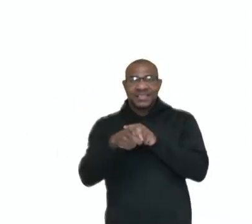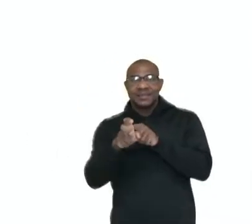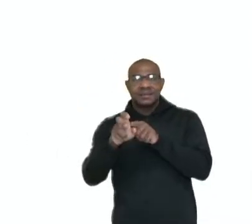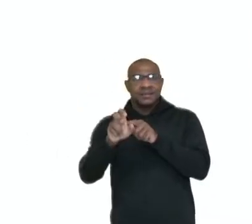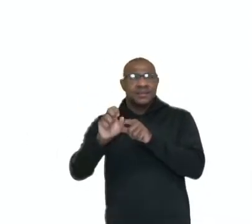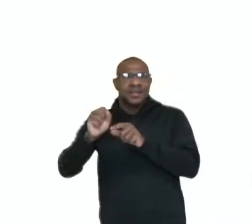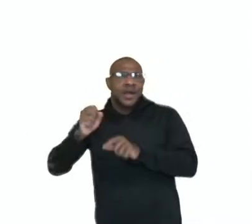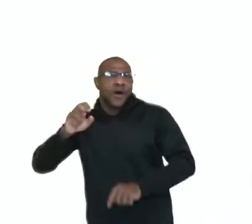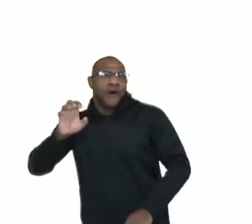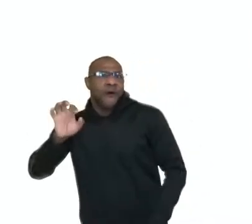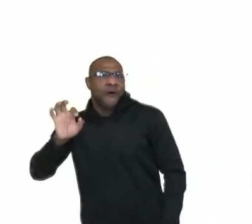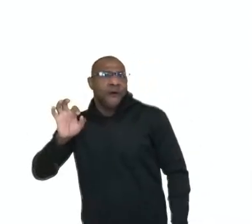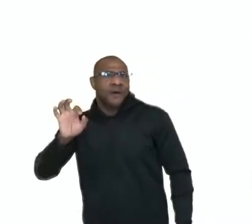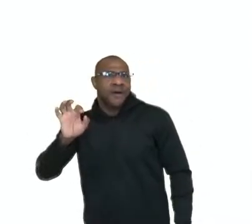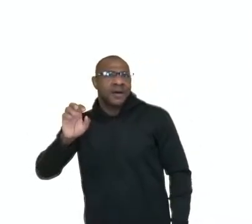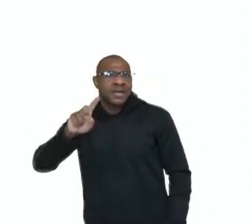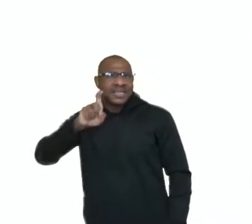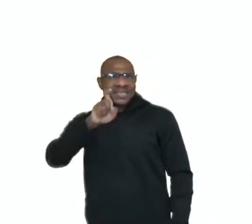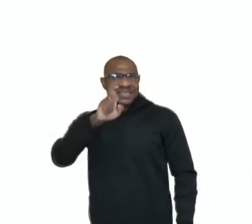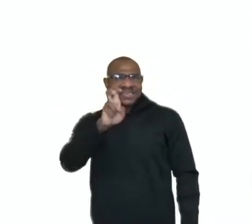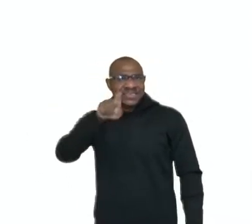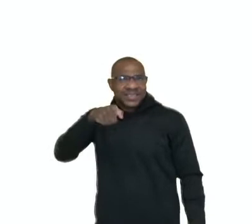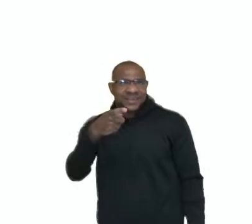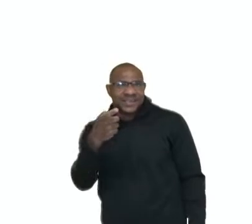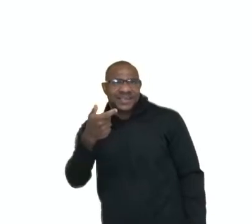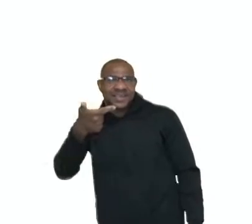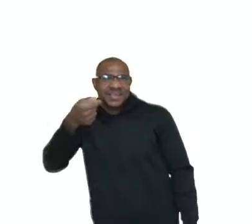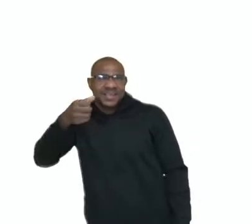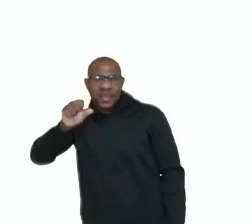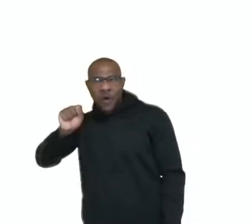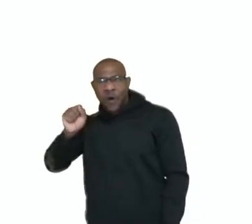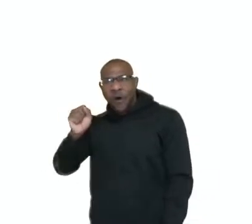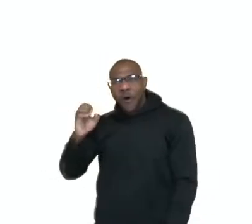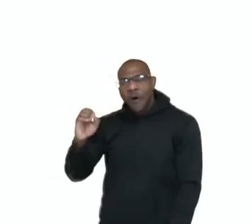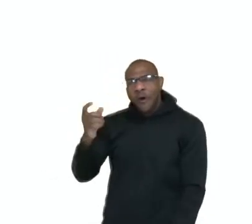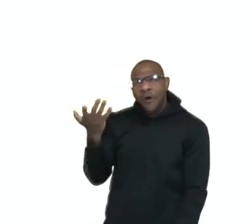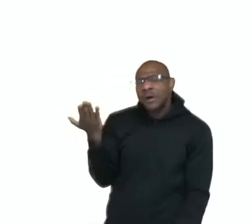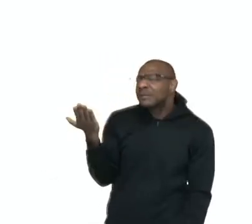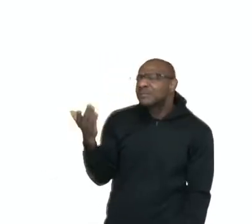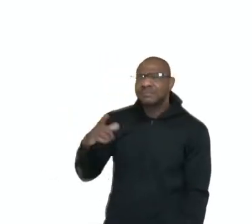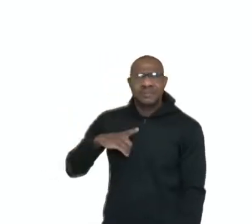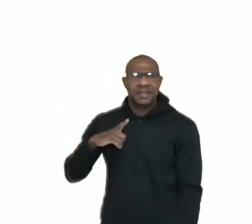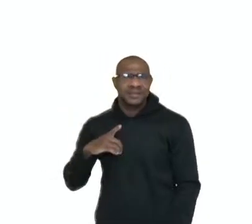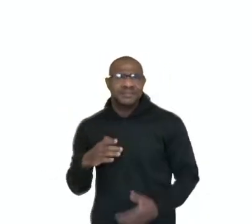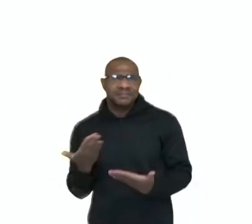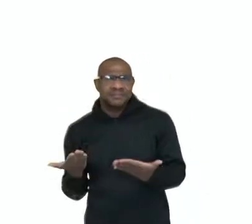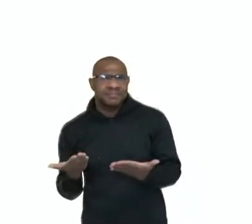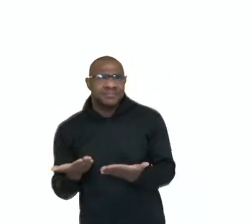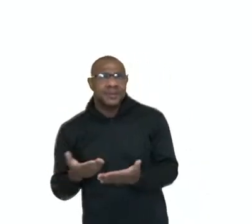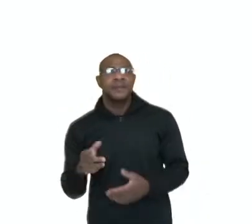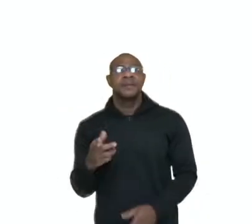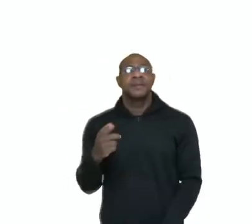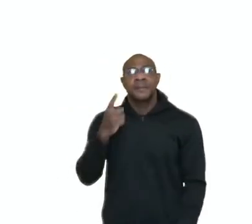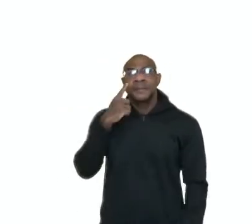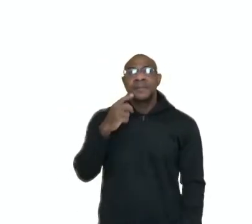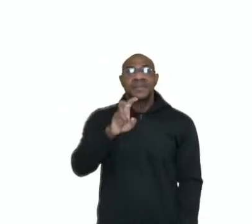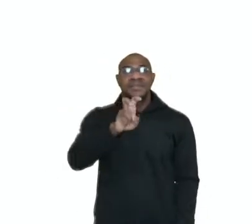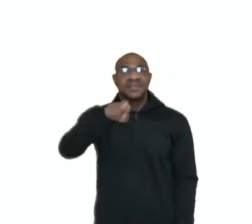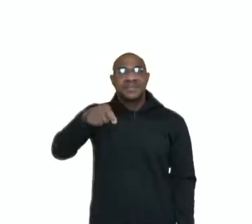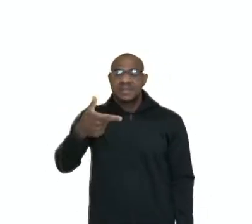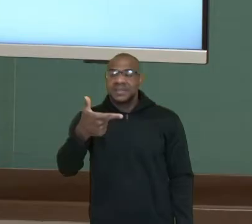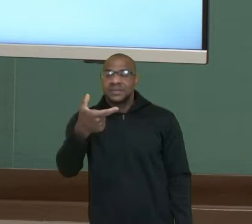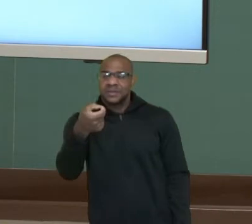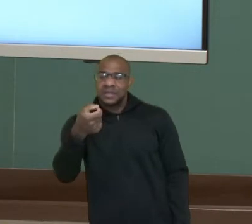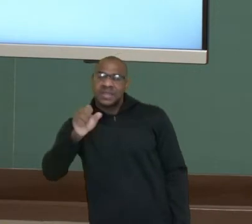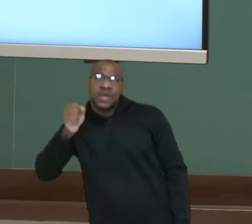5,208, ai, que valor estranho, esse 208 não existe no dinheiro, mas existe lá na cobrança dos combustíveis.